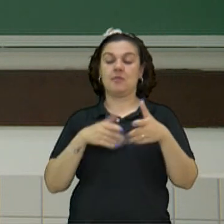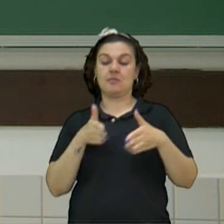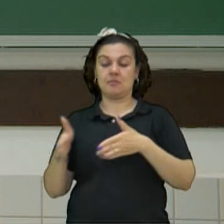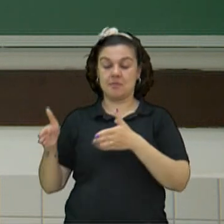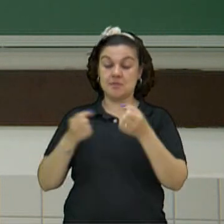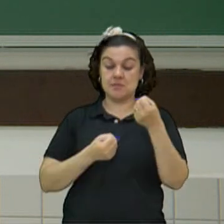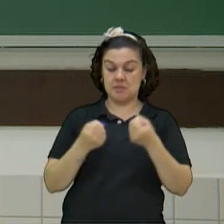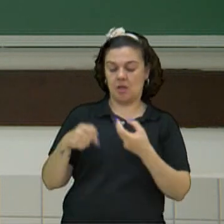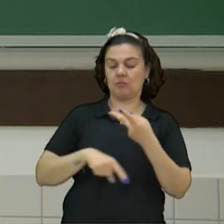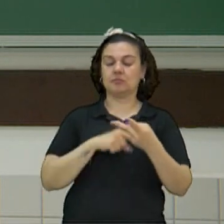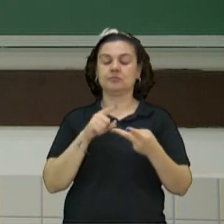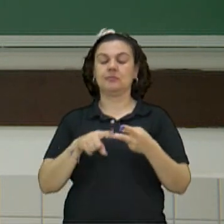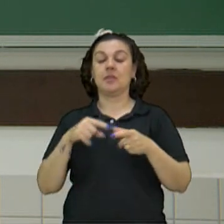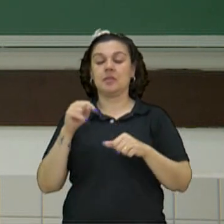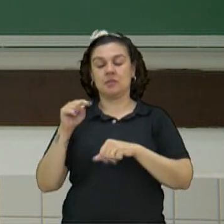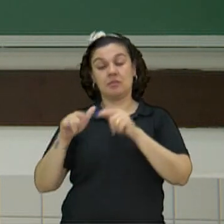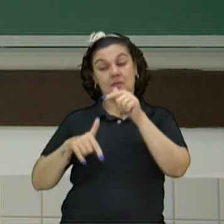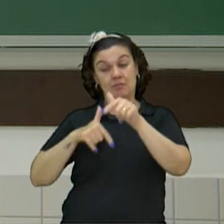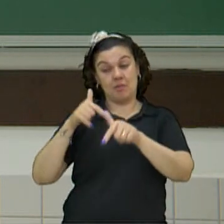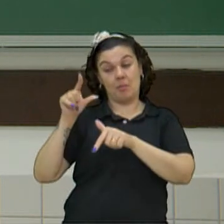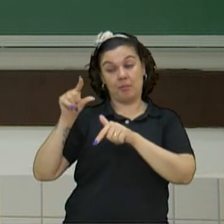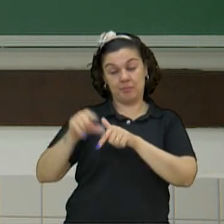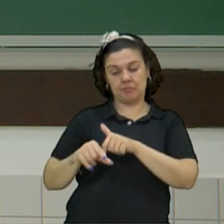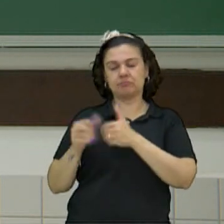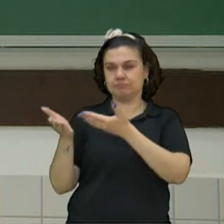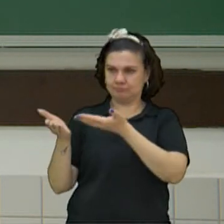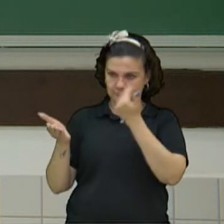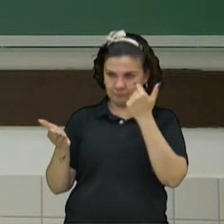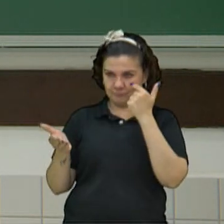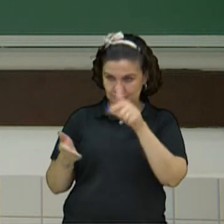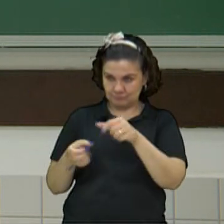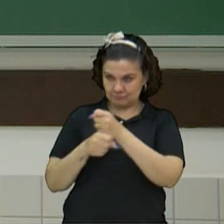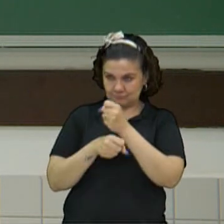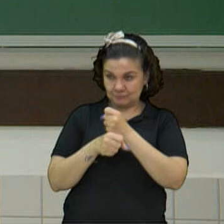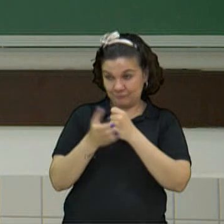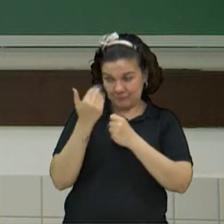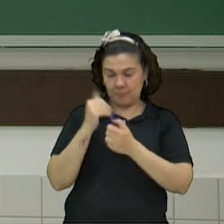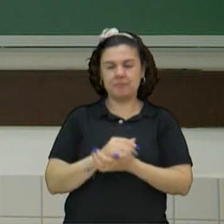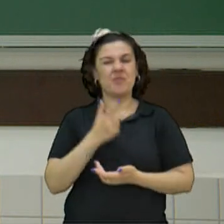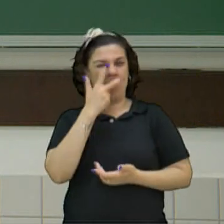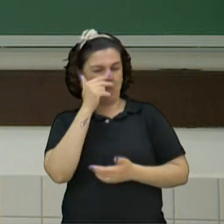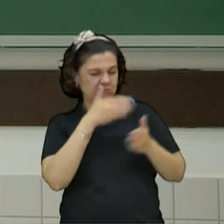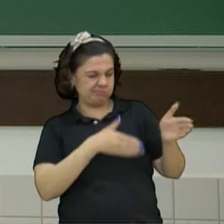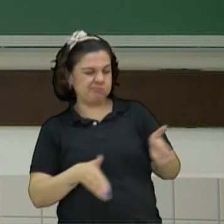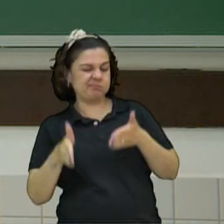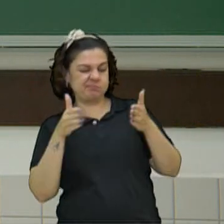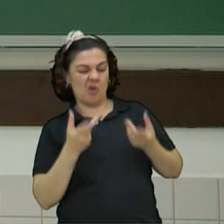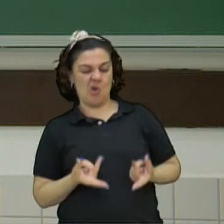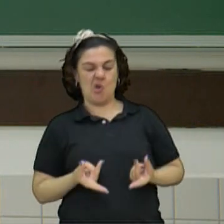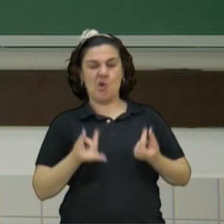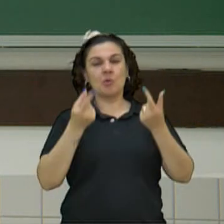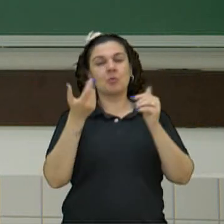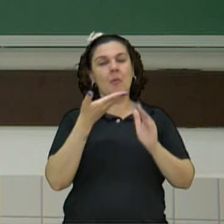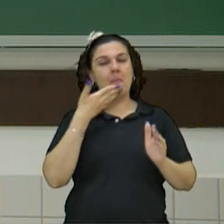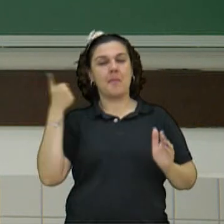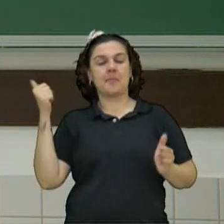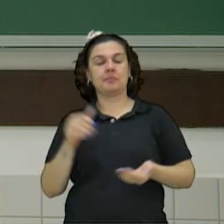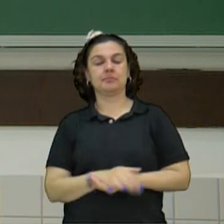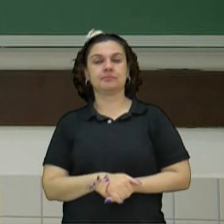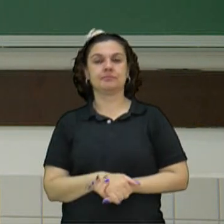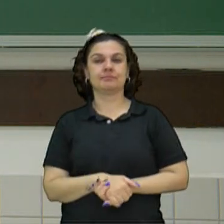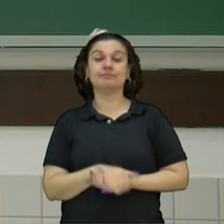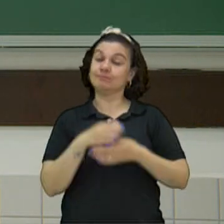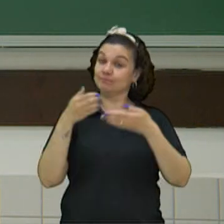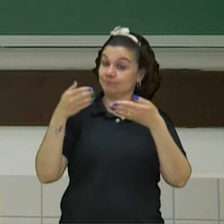estrada, aqui você vai ter mão de obra. Quer instalar a sua indústria? Garanto que a produção e o lucro será maior. Foi isso